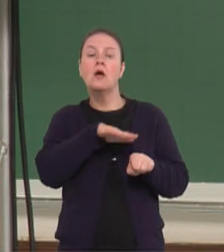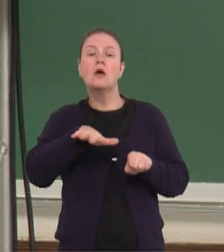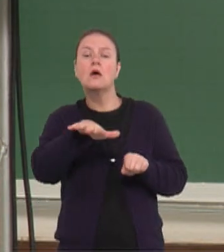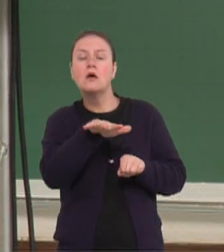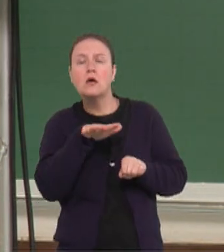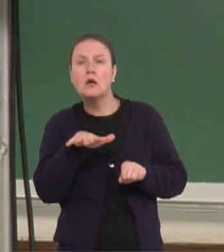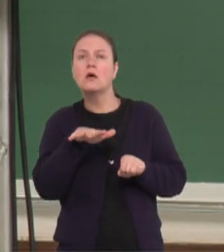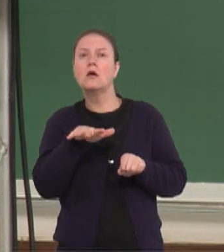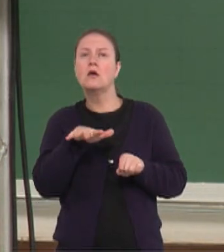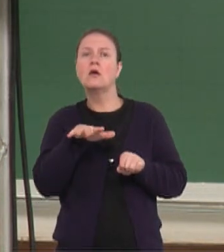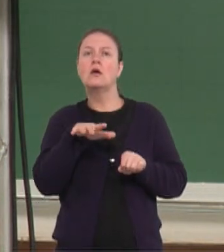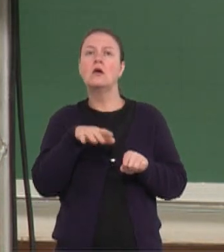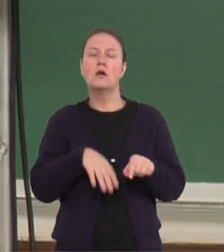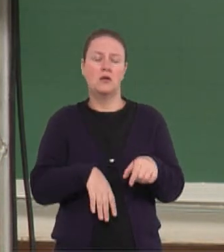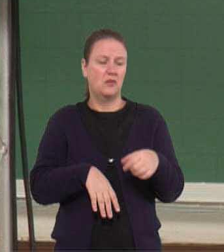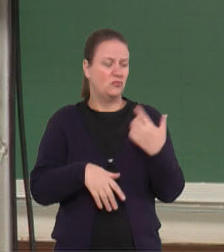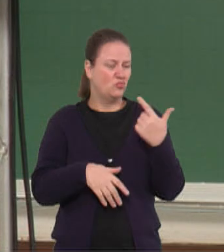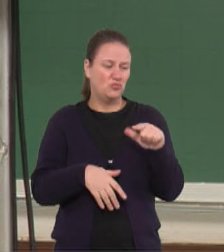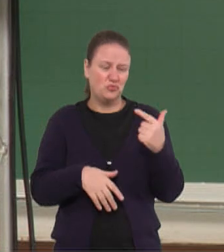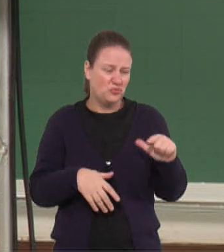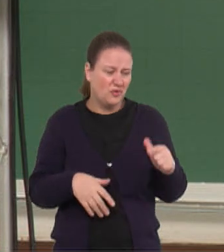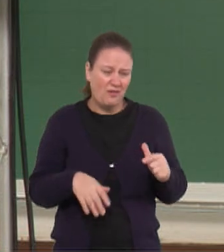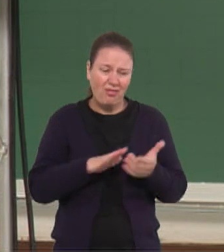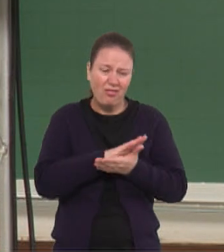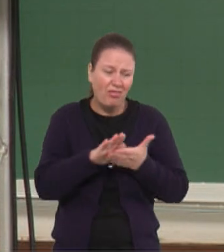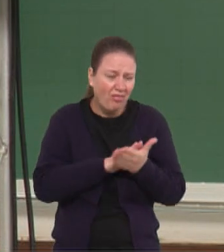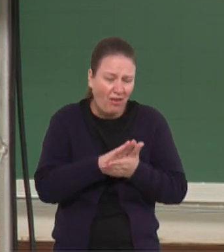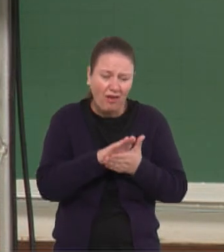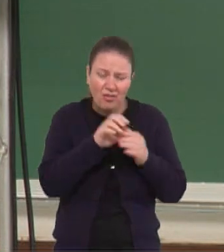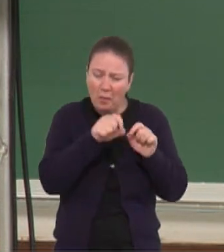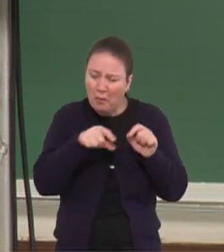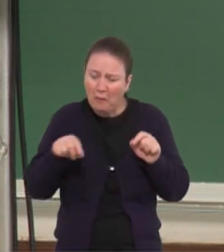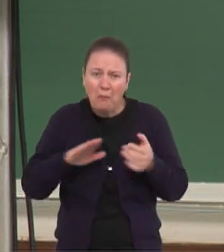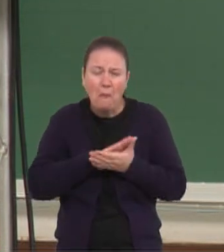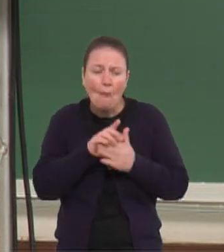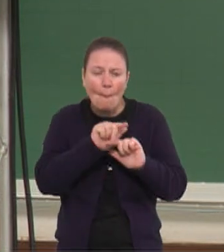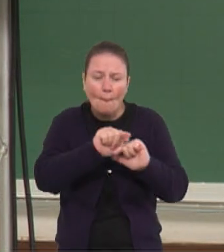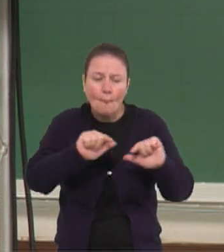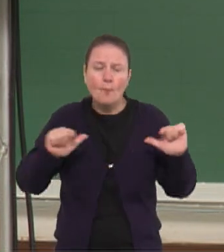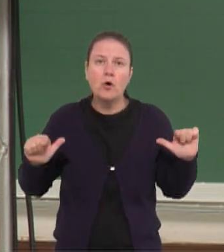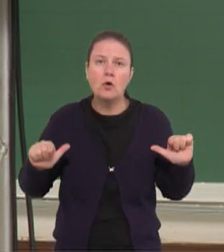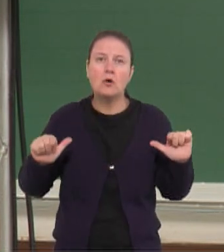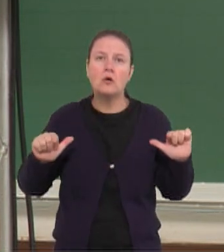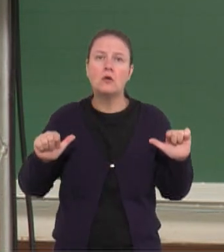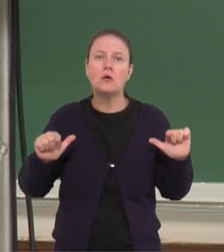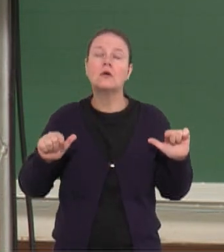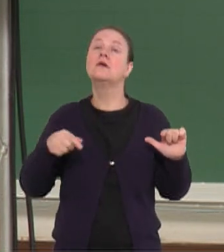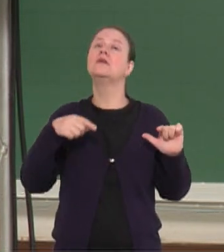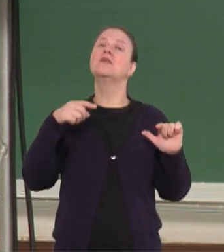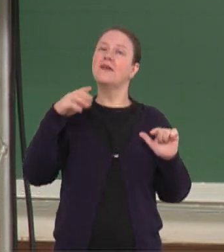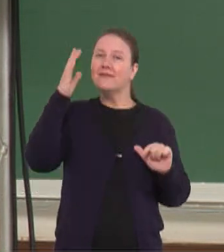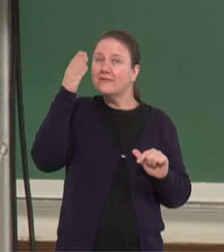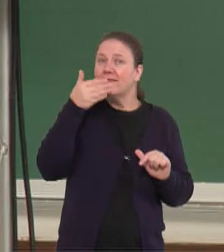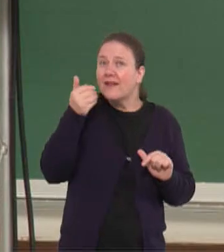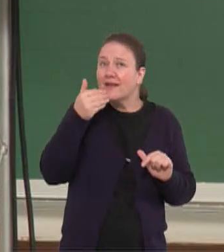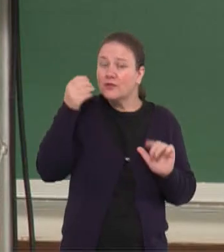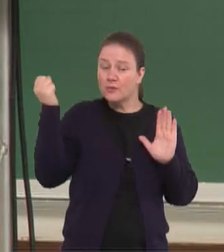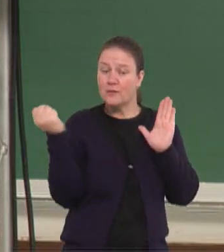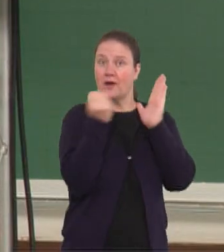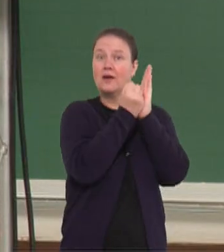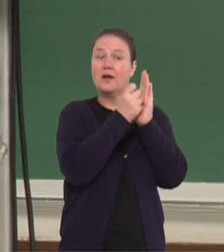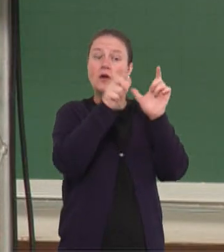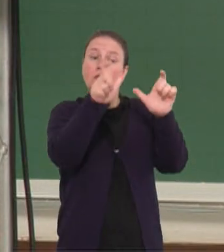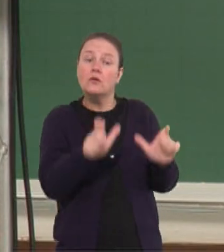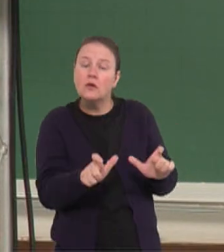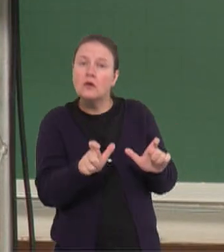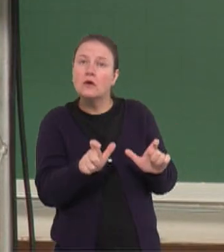havia um pé de couve, estava abandonado. Marca de espaço. Viu como é fácil marcar o espaço na nossa história?